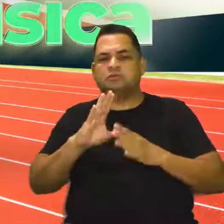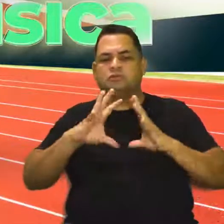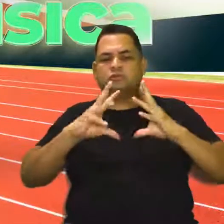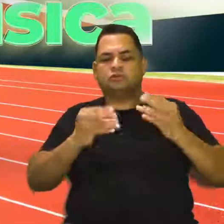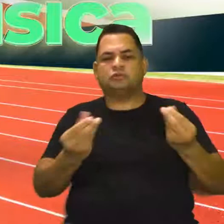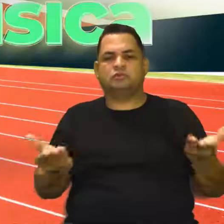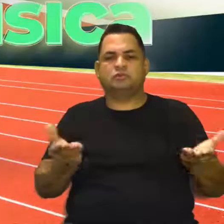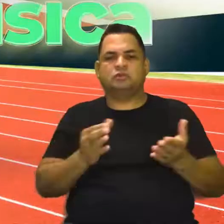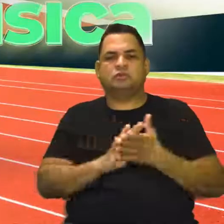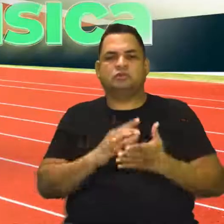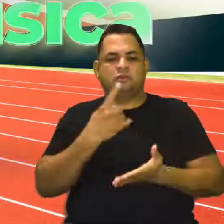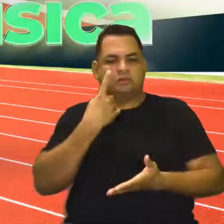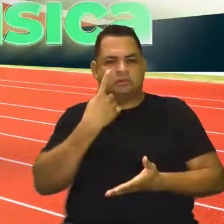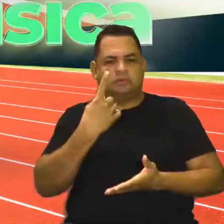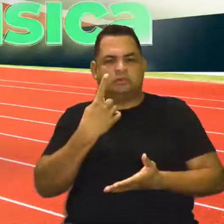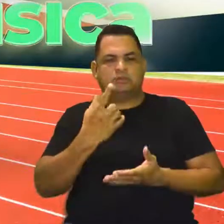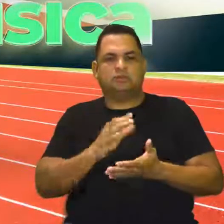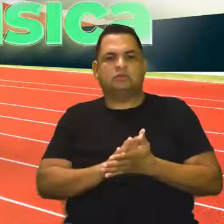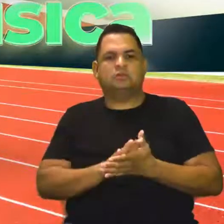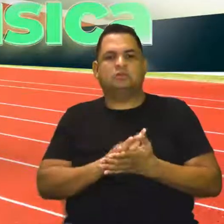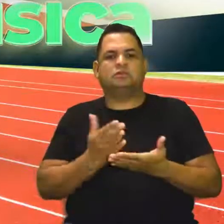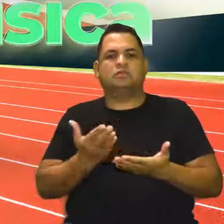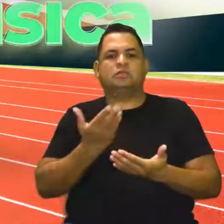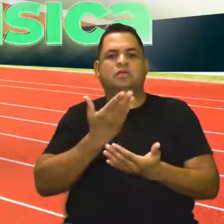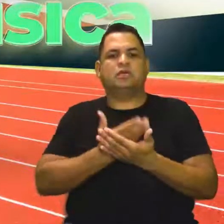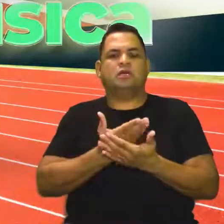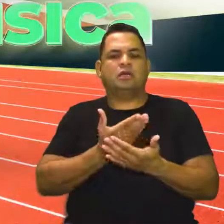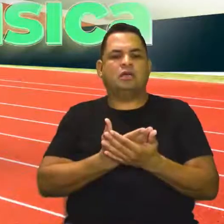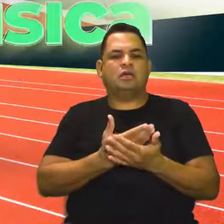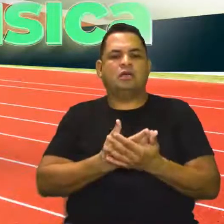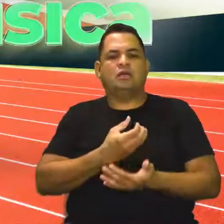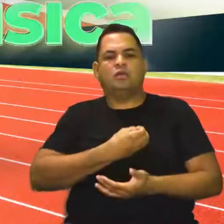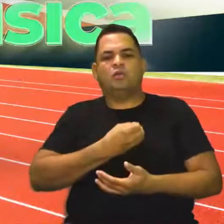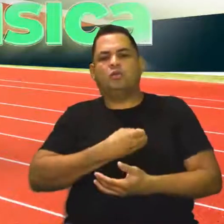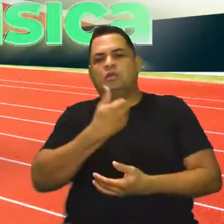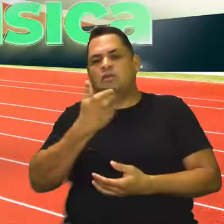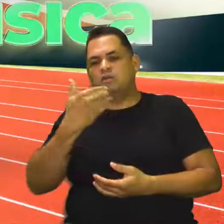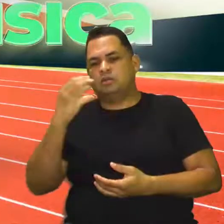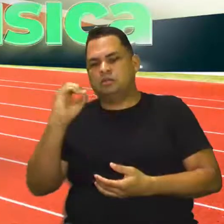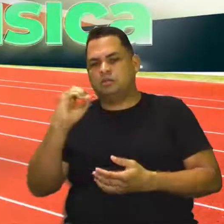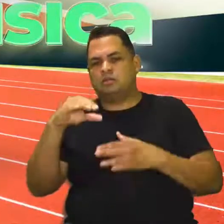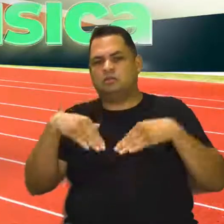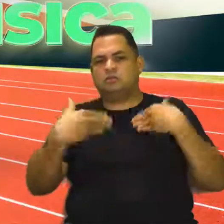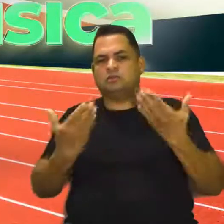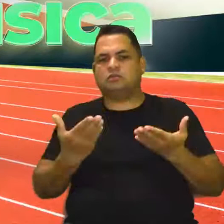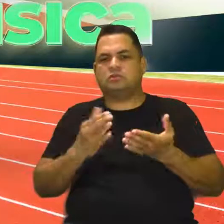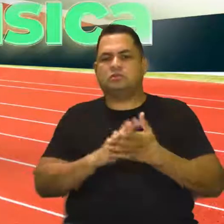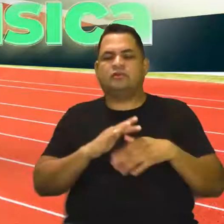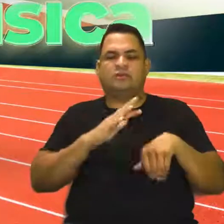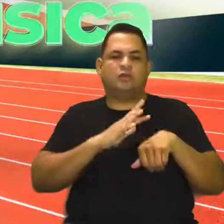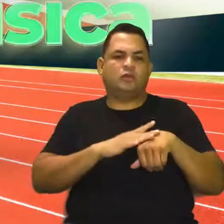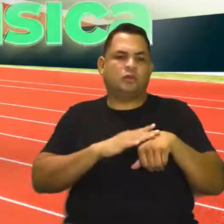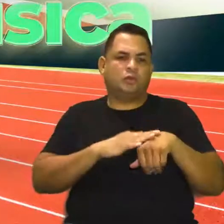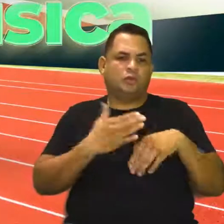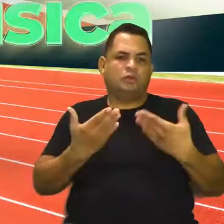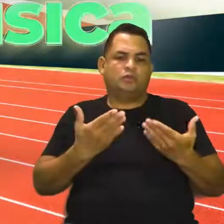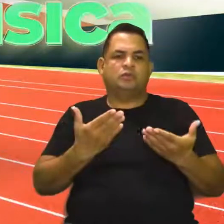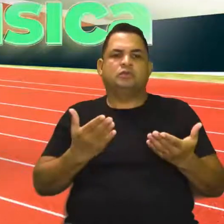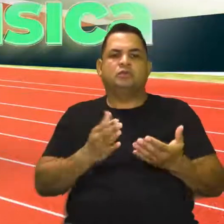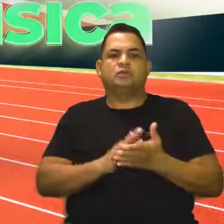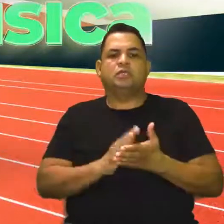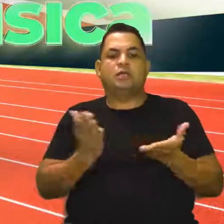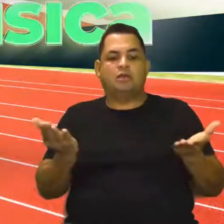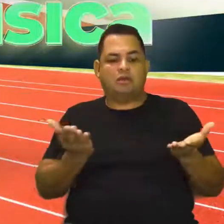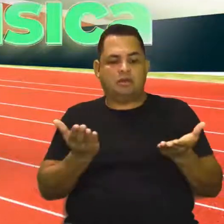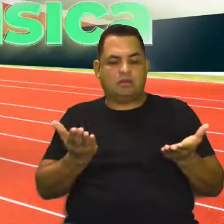se você for ver, está posto na aula 10, está posto na aula que nós falamos sobre doenças crônico-degenerativas. Está nessa